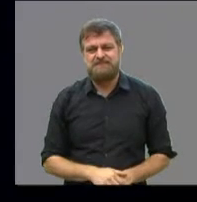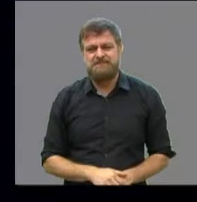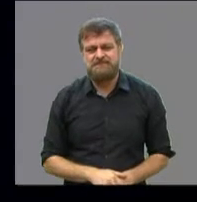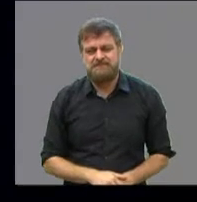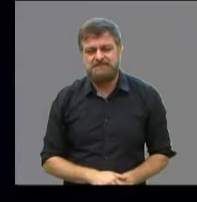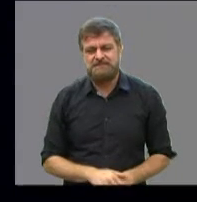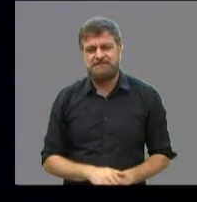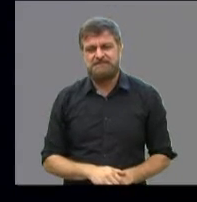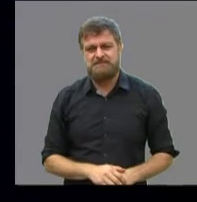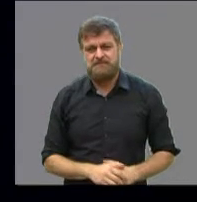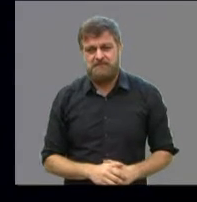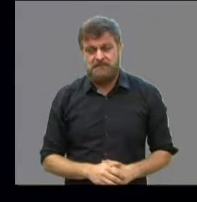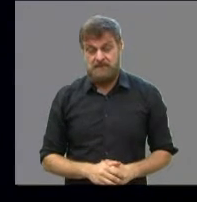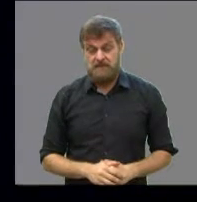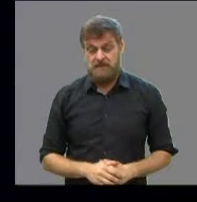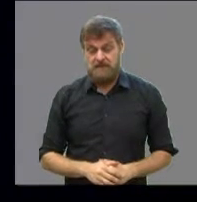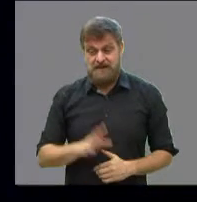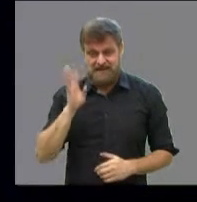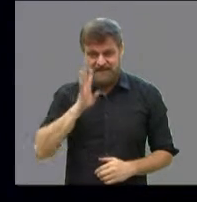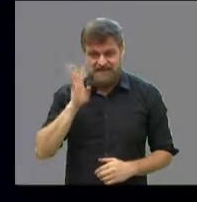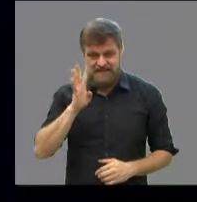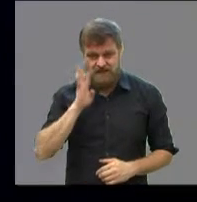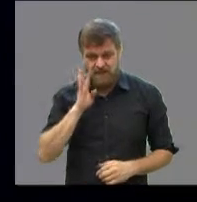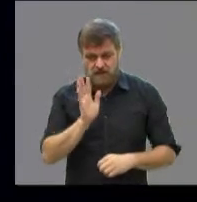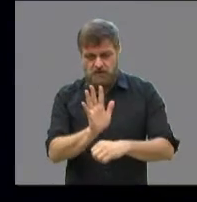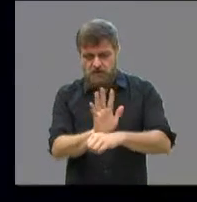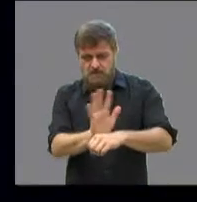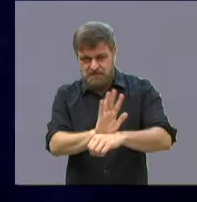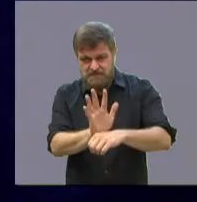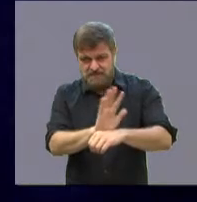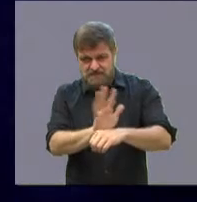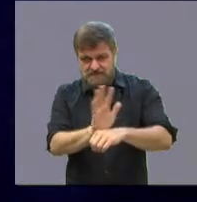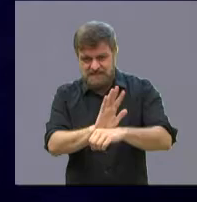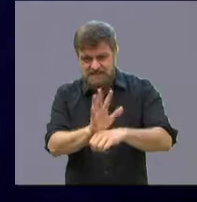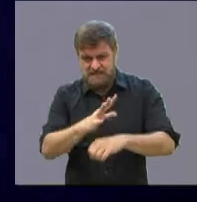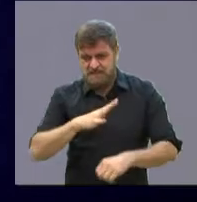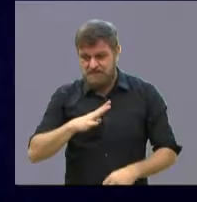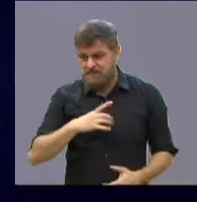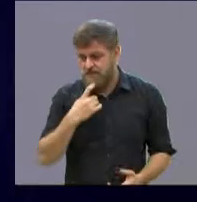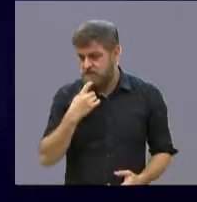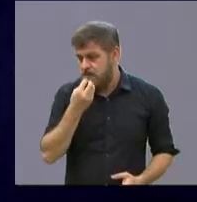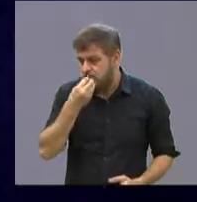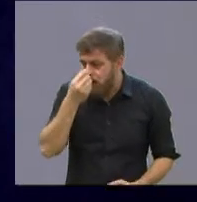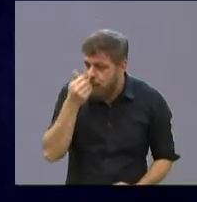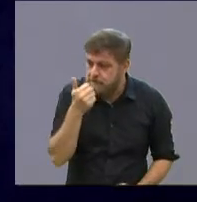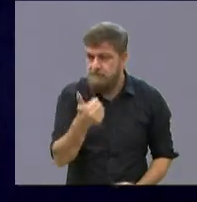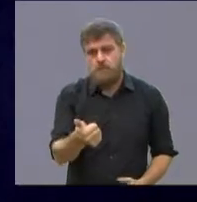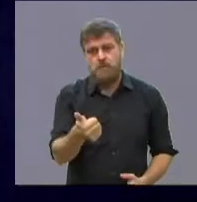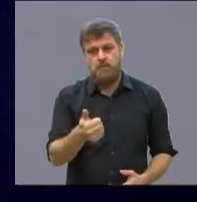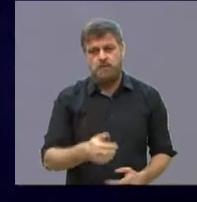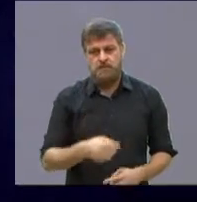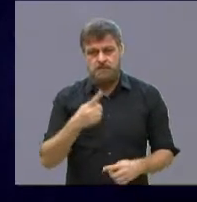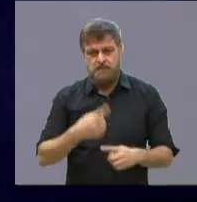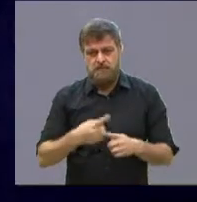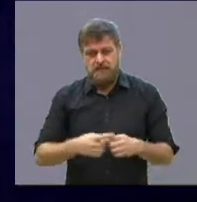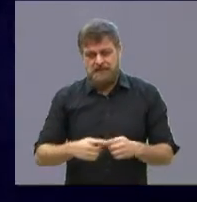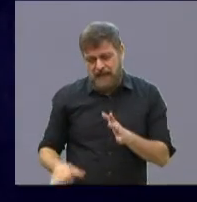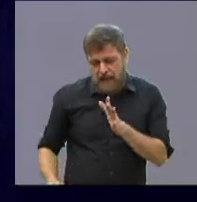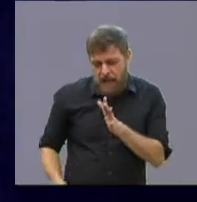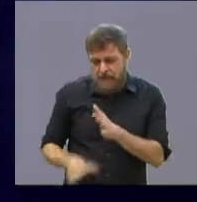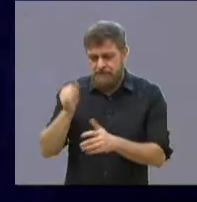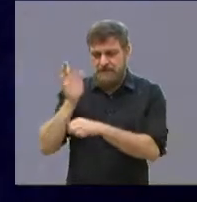mas incrível que pareça, para o cinema, para a cidade é bom, porque quando eu fiz a minha